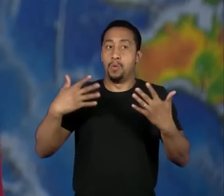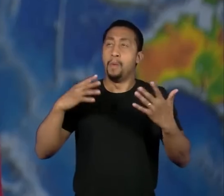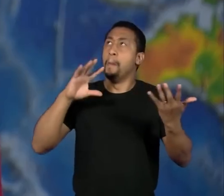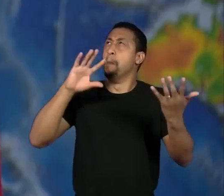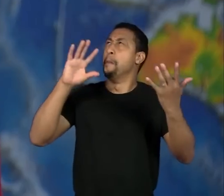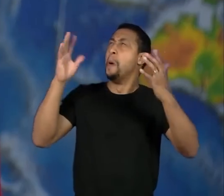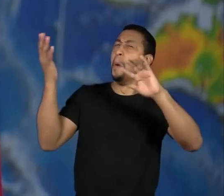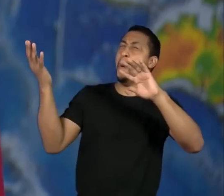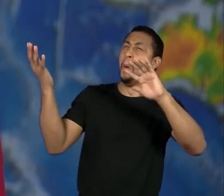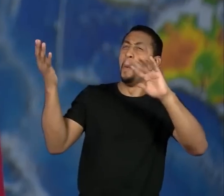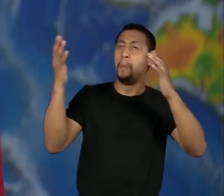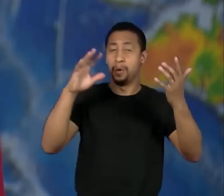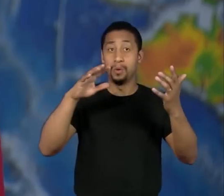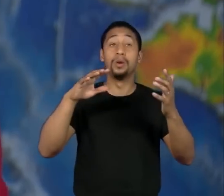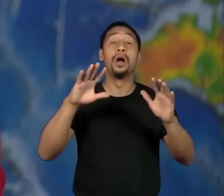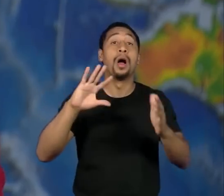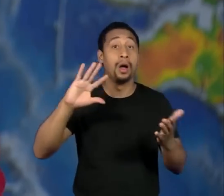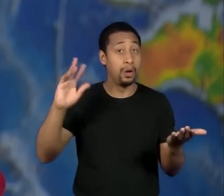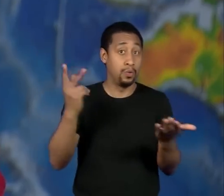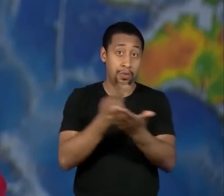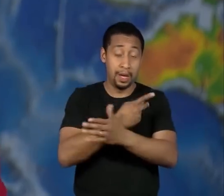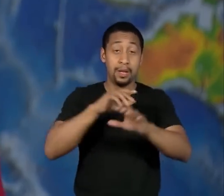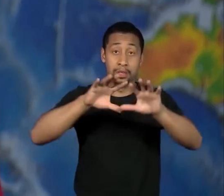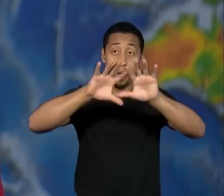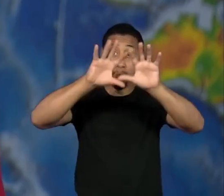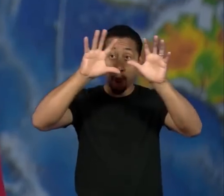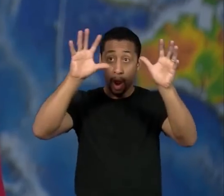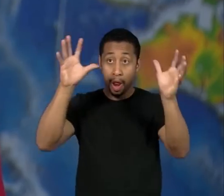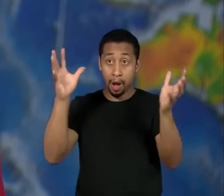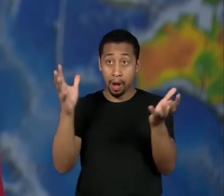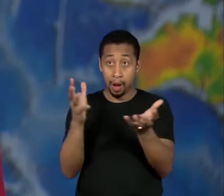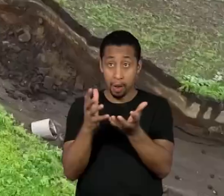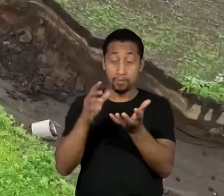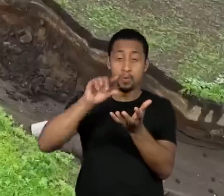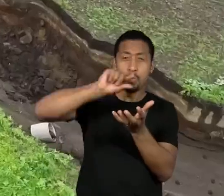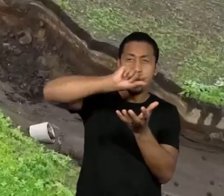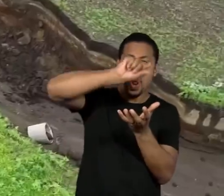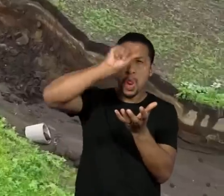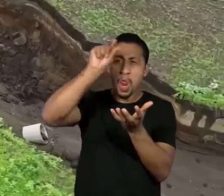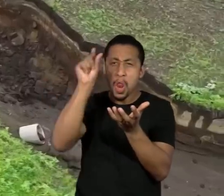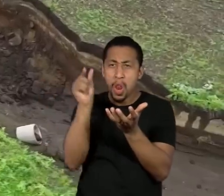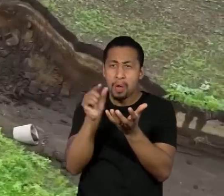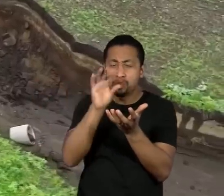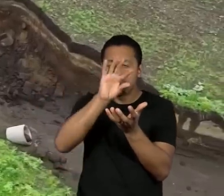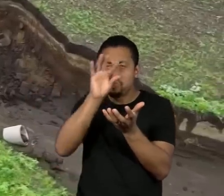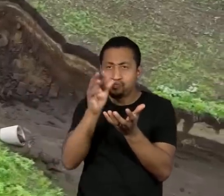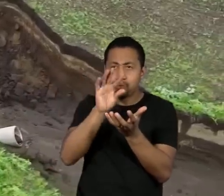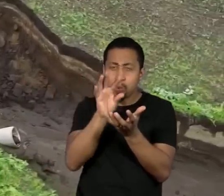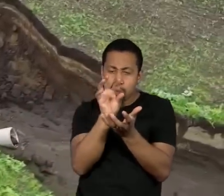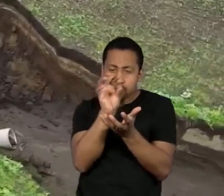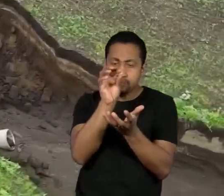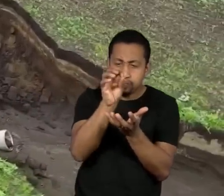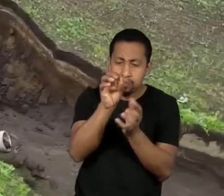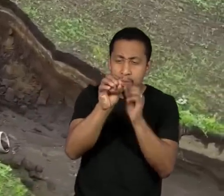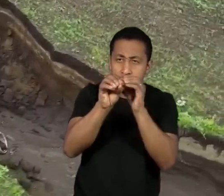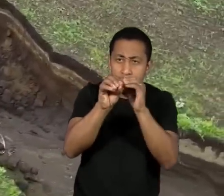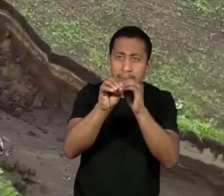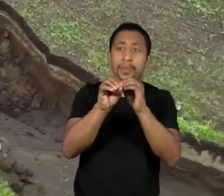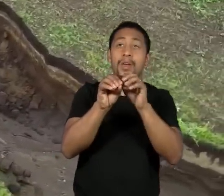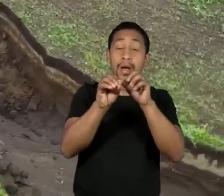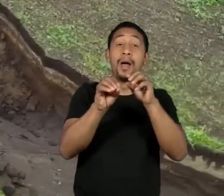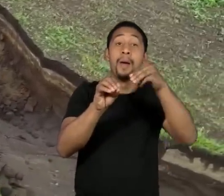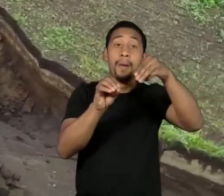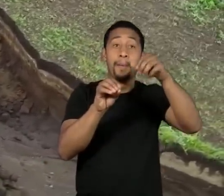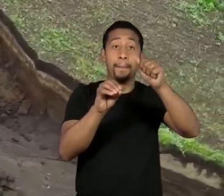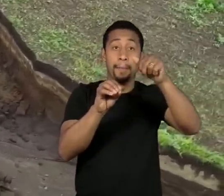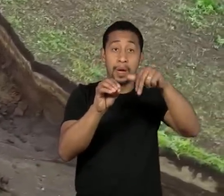já no manto terrestre, que é uma camada que fica abaixo da crosta, né? Como isso acontece